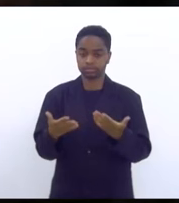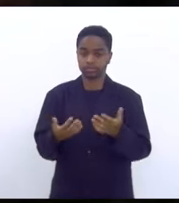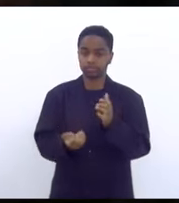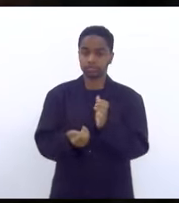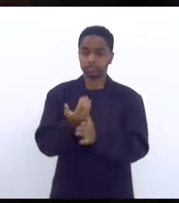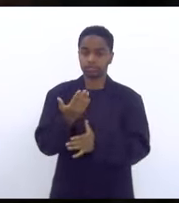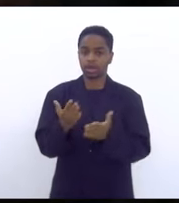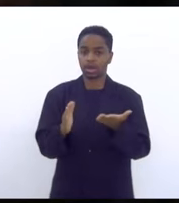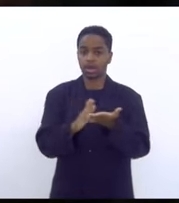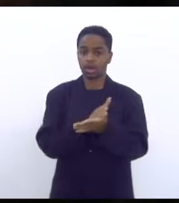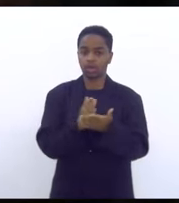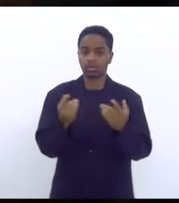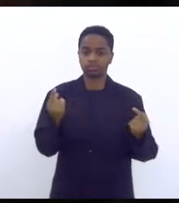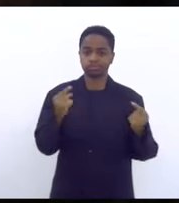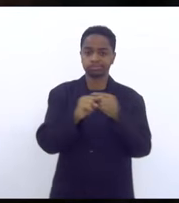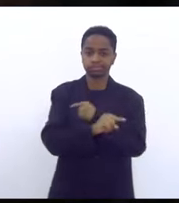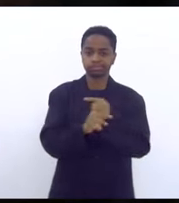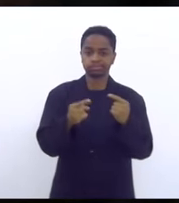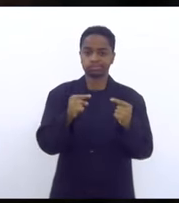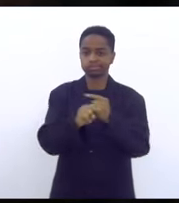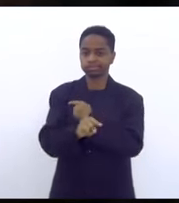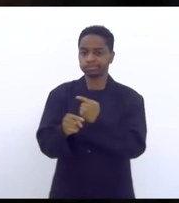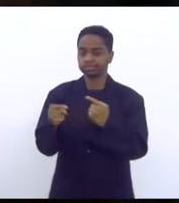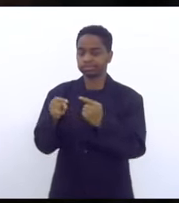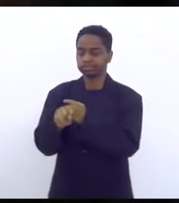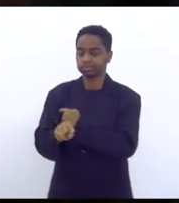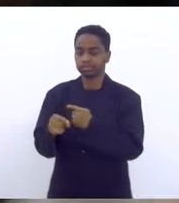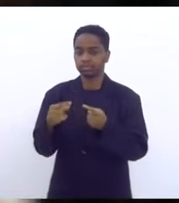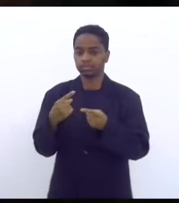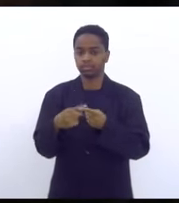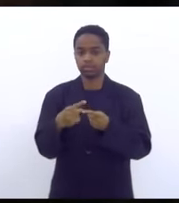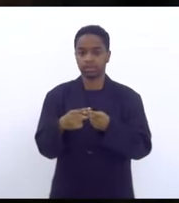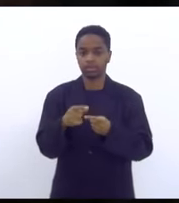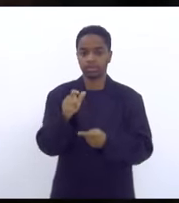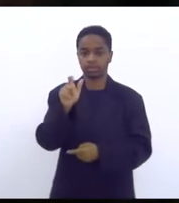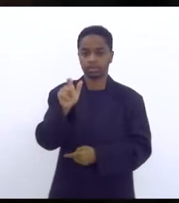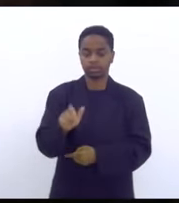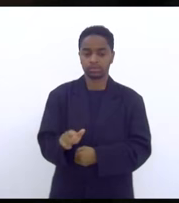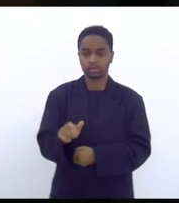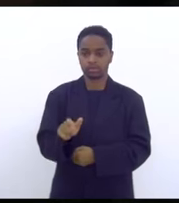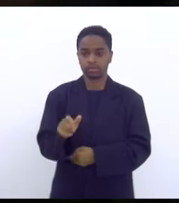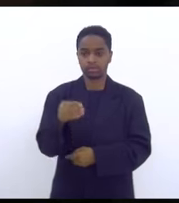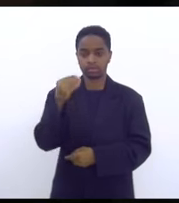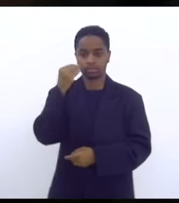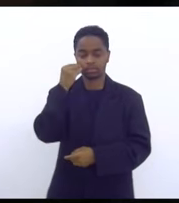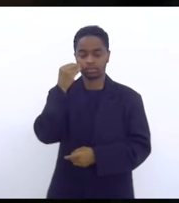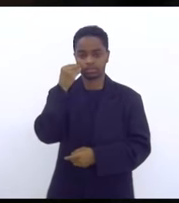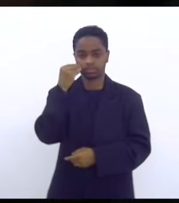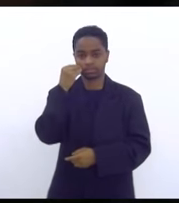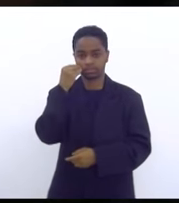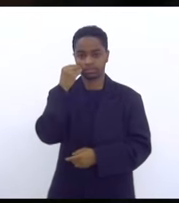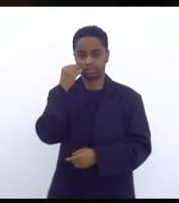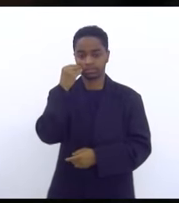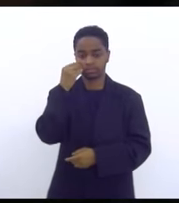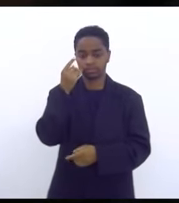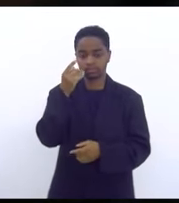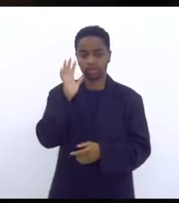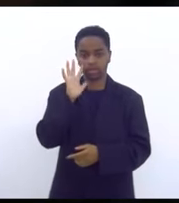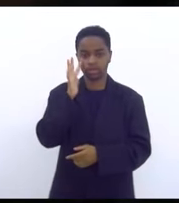algumas contradições que Vossa Excelência está tentando